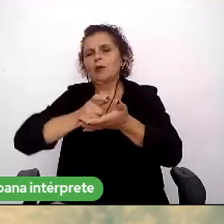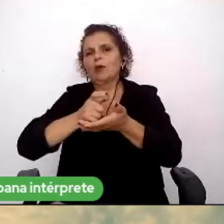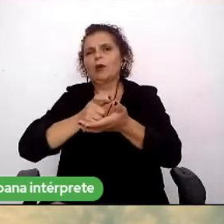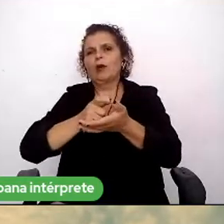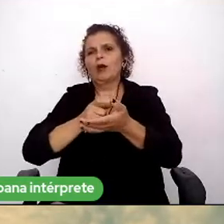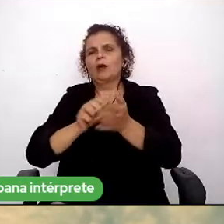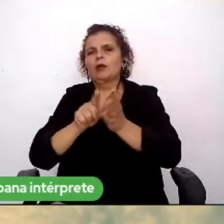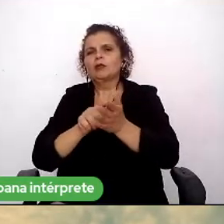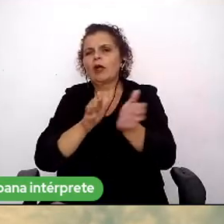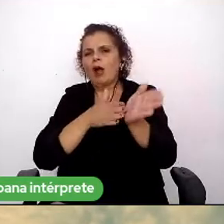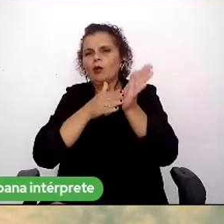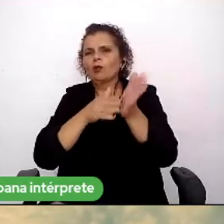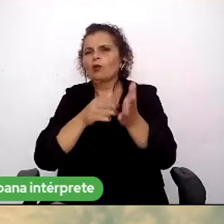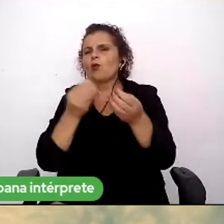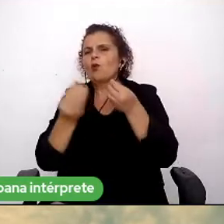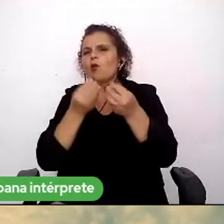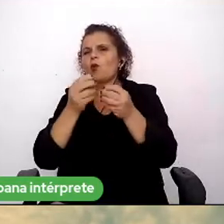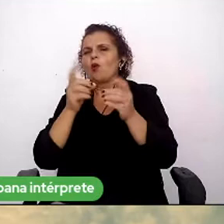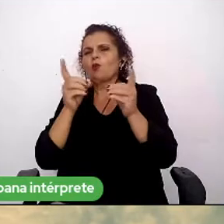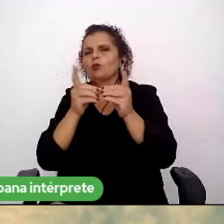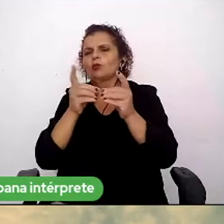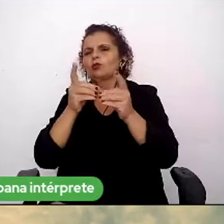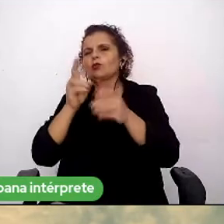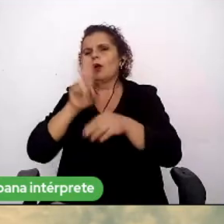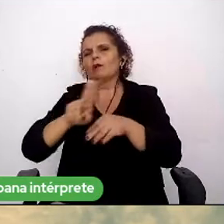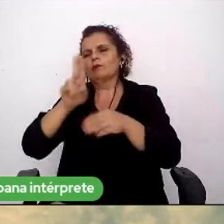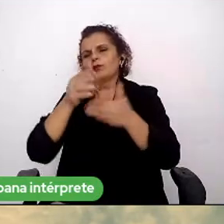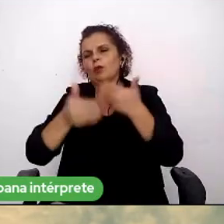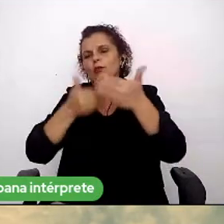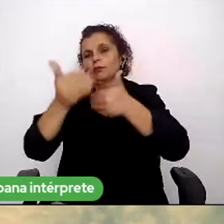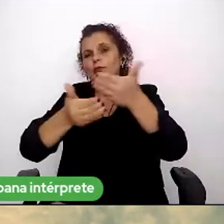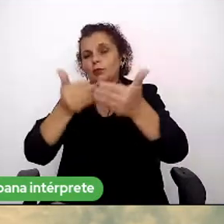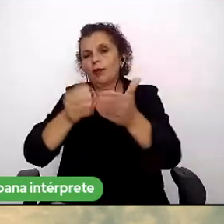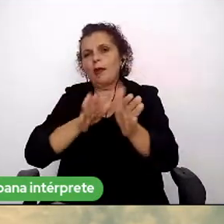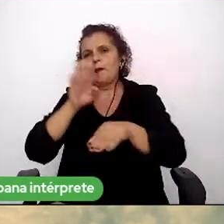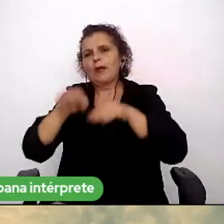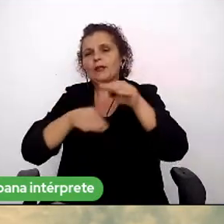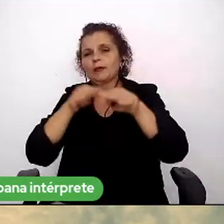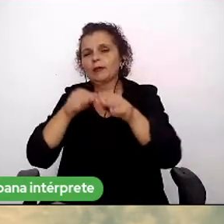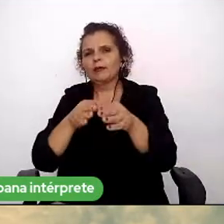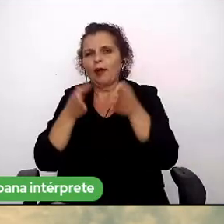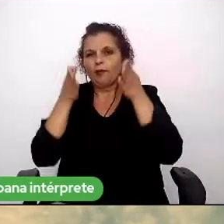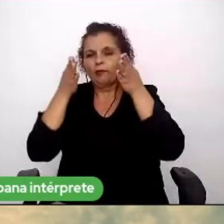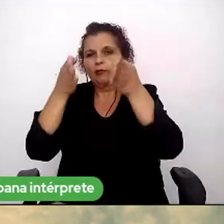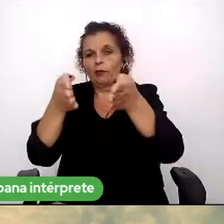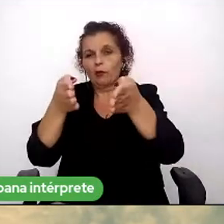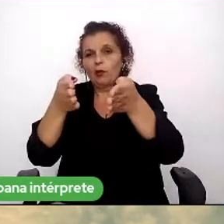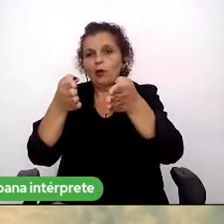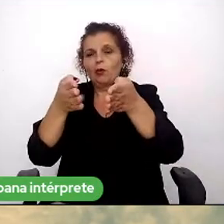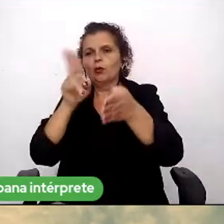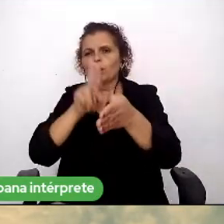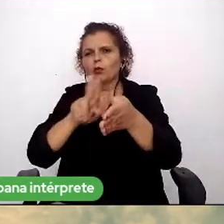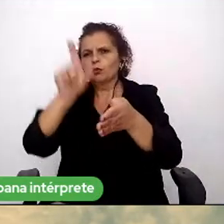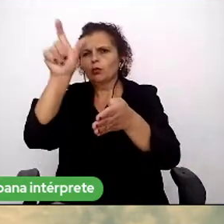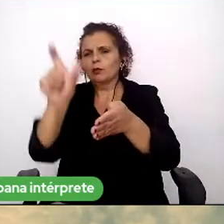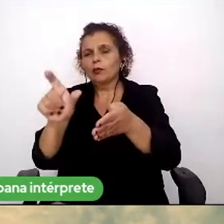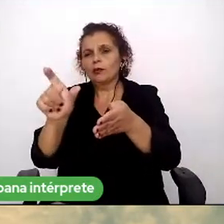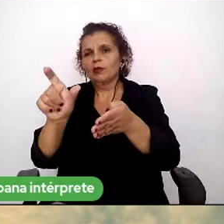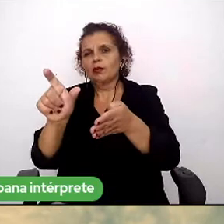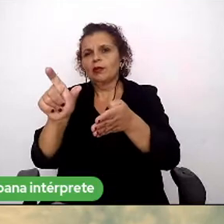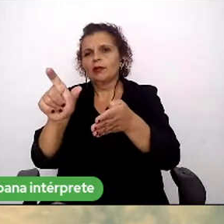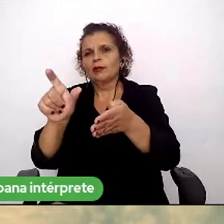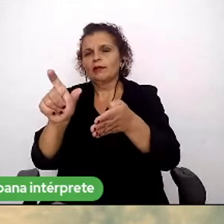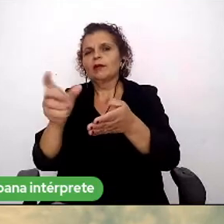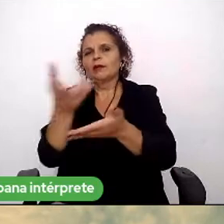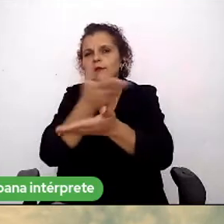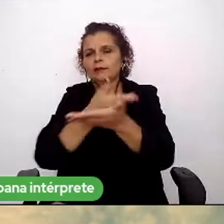jornada de usuários, né? A gente está olhando diretamente para o usuário e é a parte design